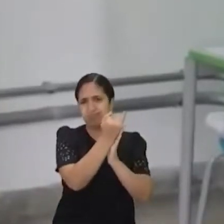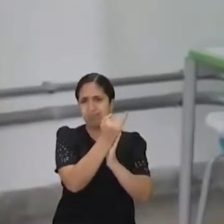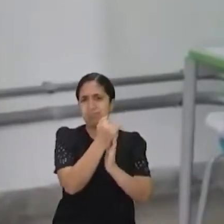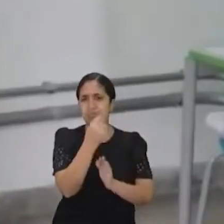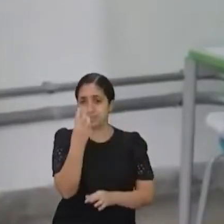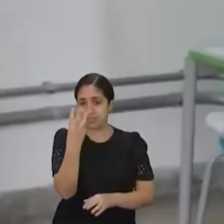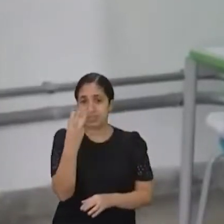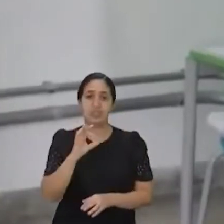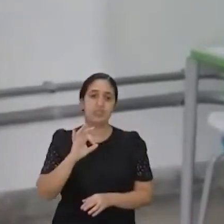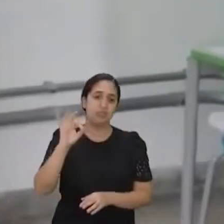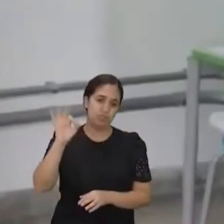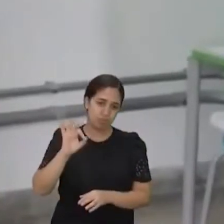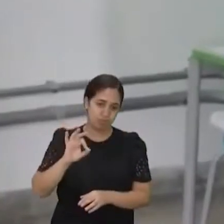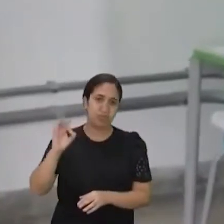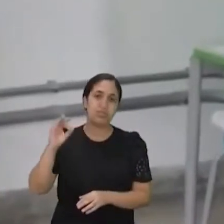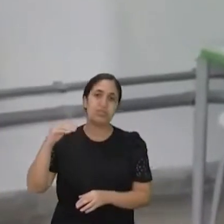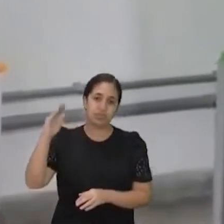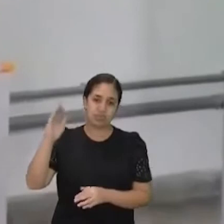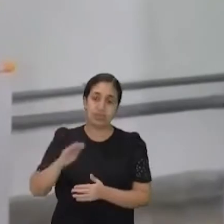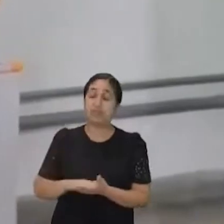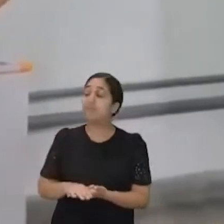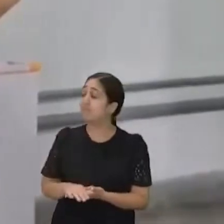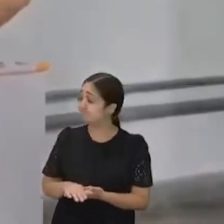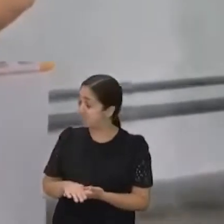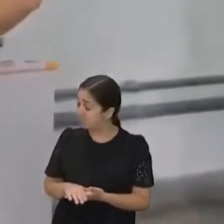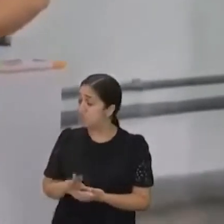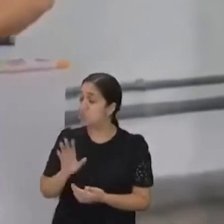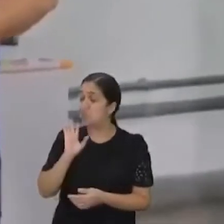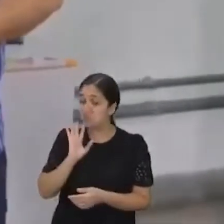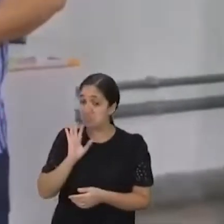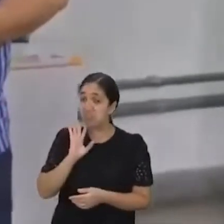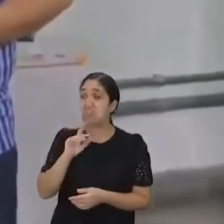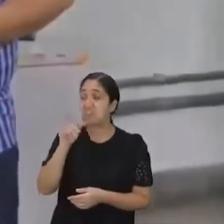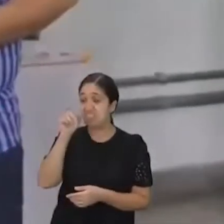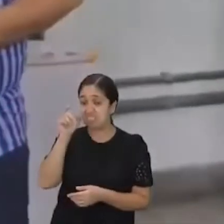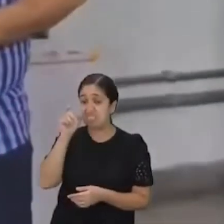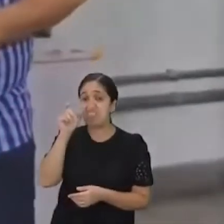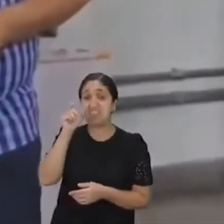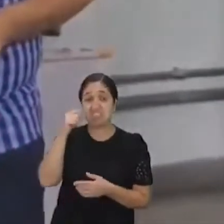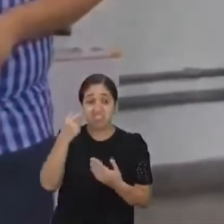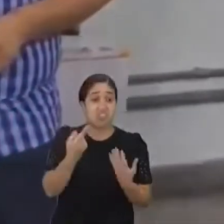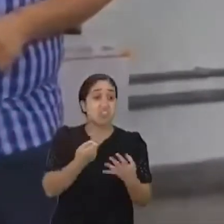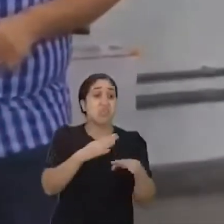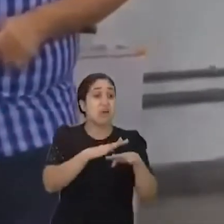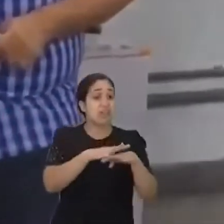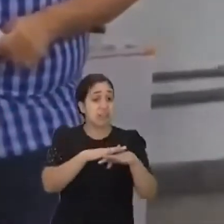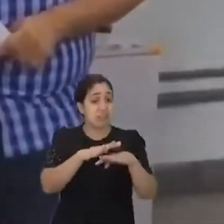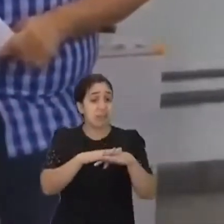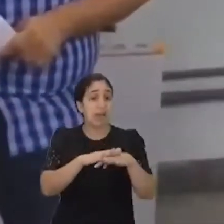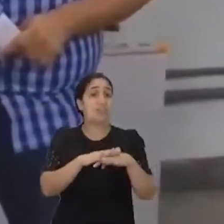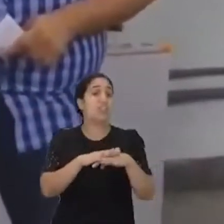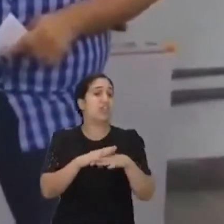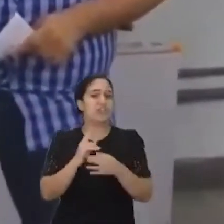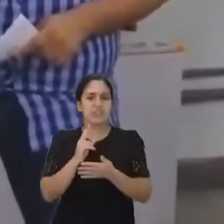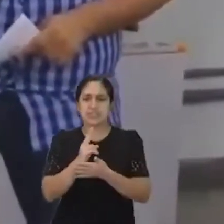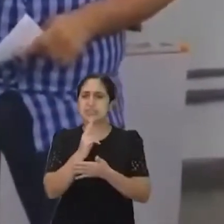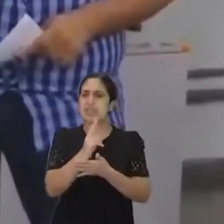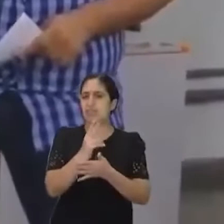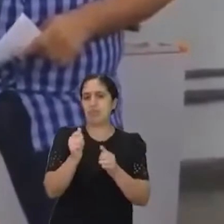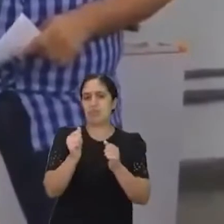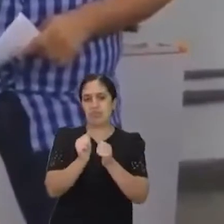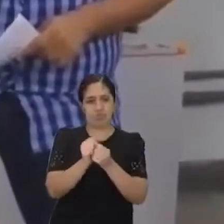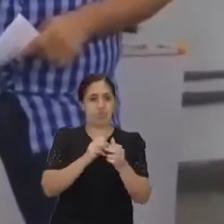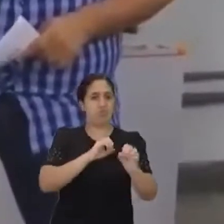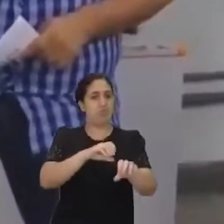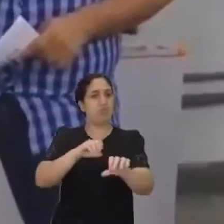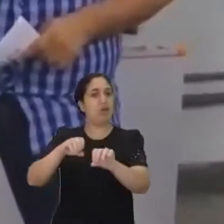de 3%, Priscila. Que interessante isso. A gente vê que a matemática ela está no nosso dia a dia, educação financeira,